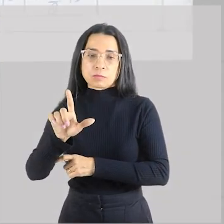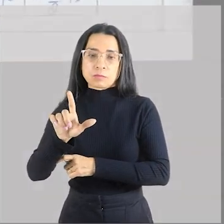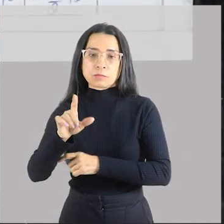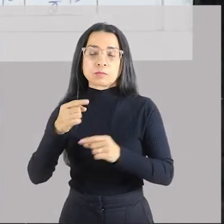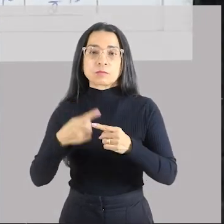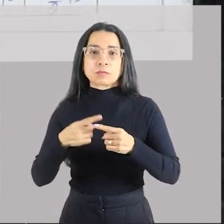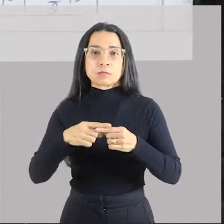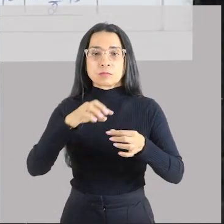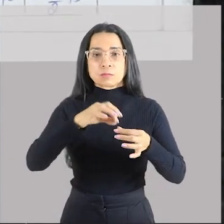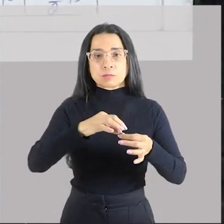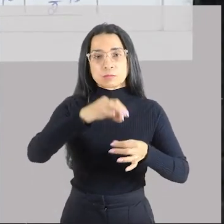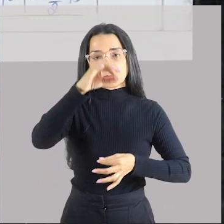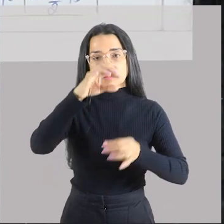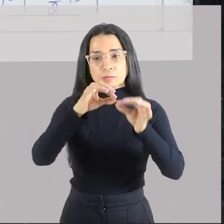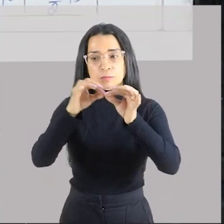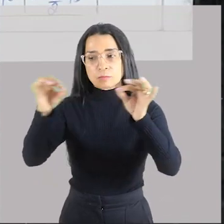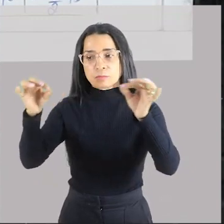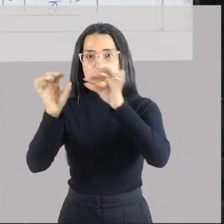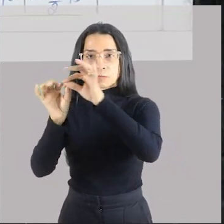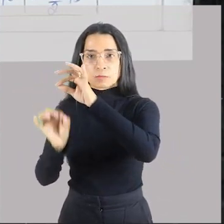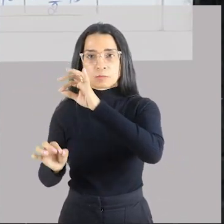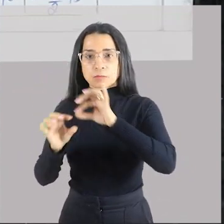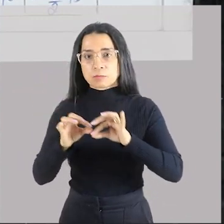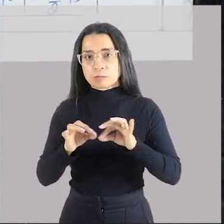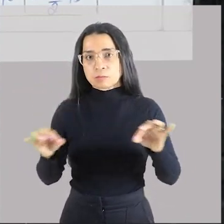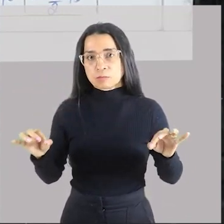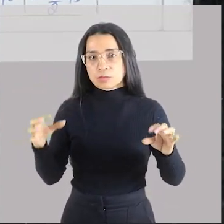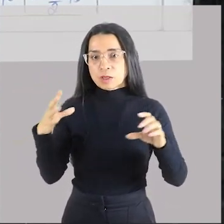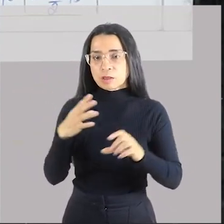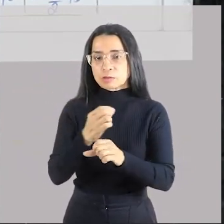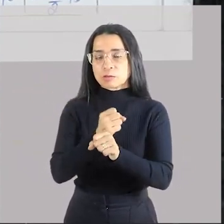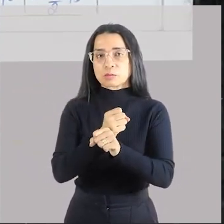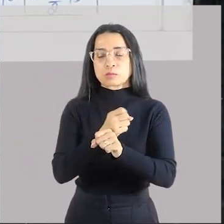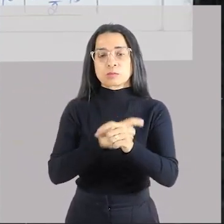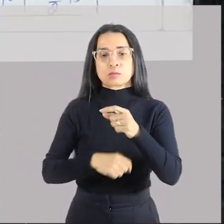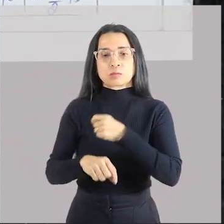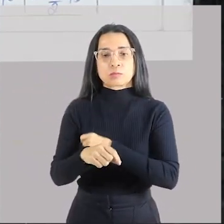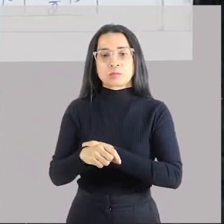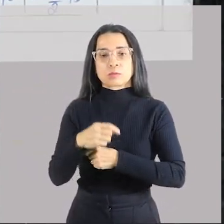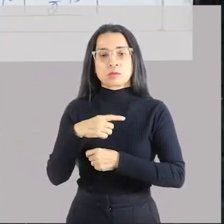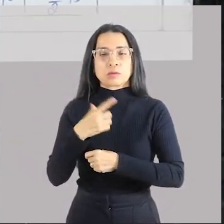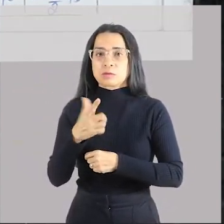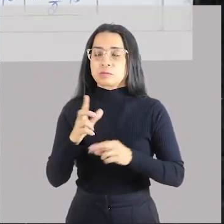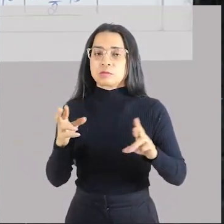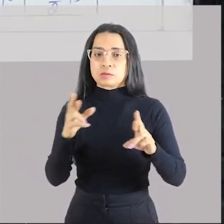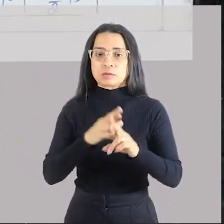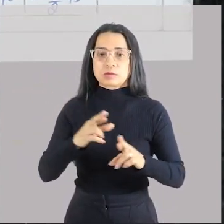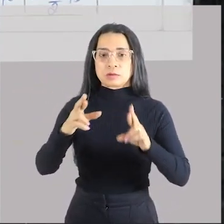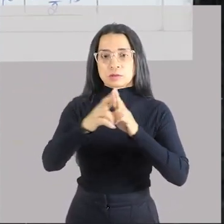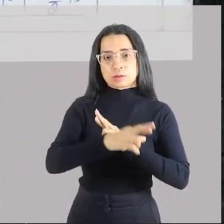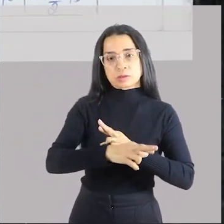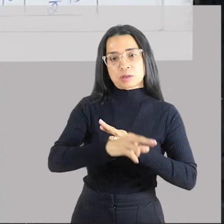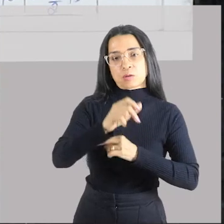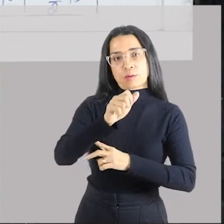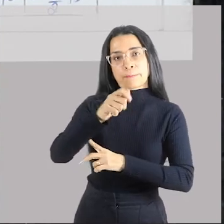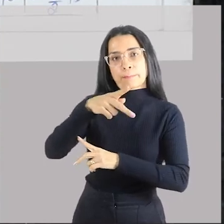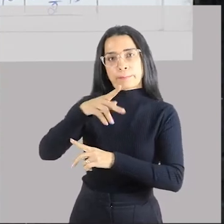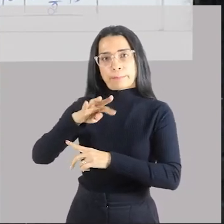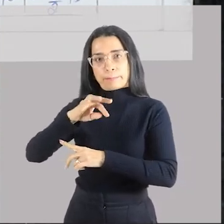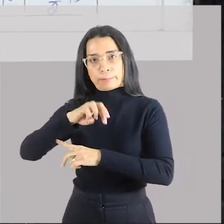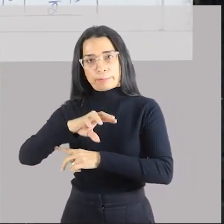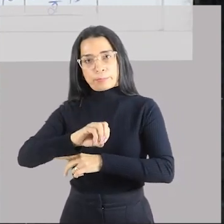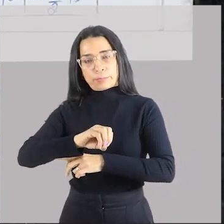saber, porque perímetro é a soma dos lados. Tá? Só que eu não tenho uma relação, eu pelo menos não fiz aqui, entre apótema e